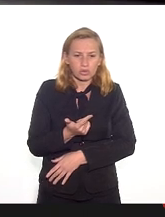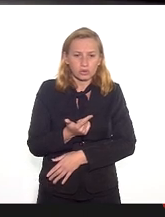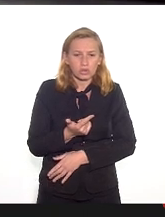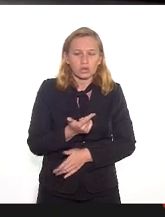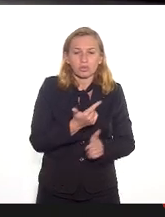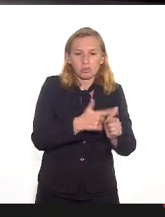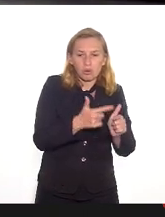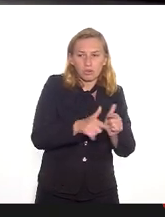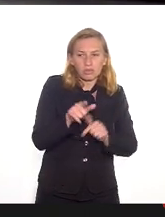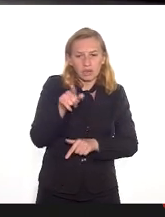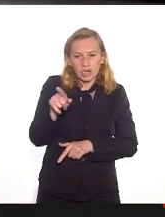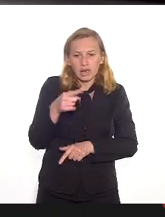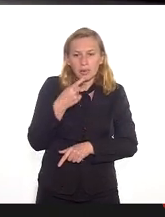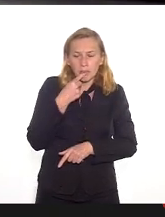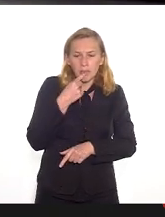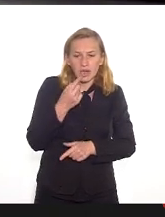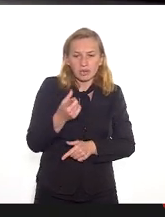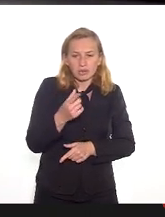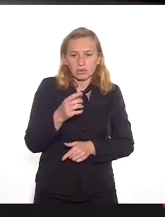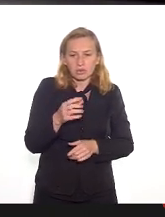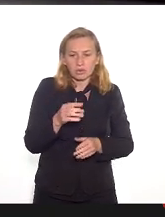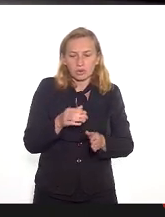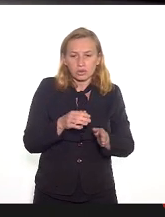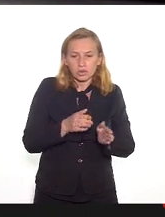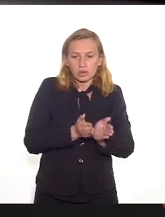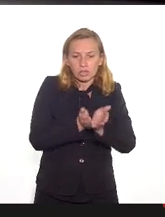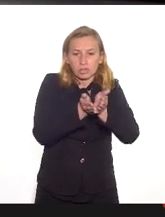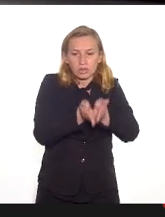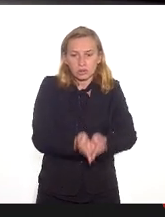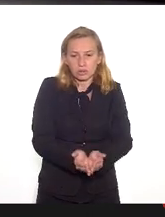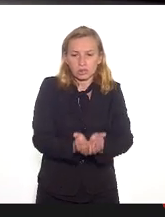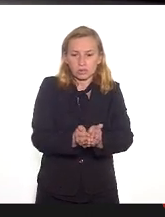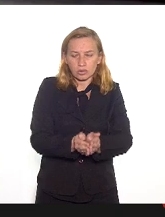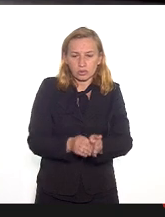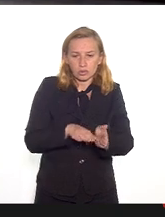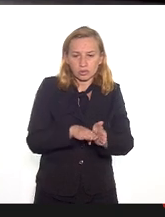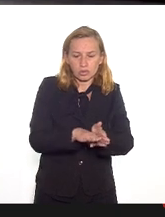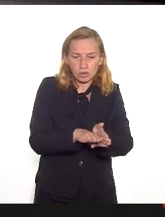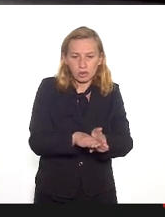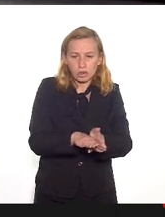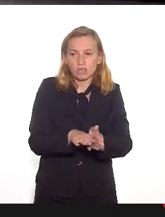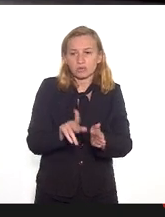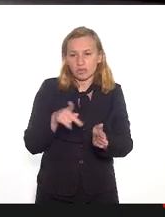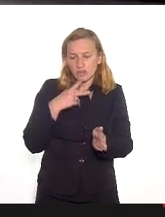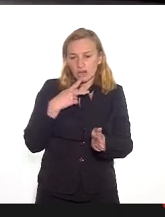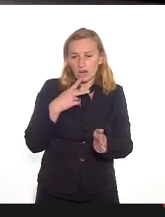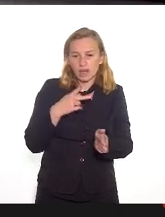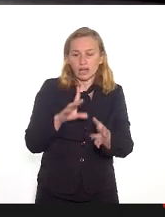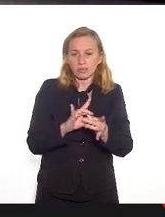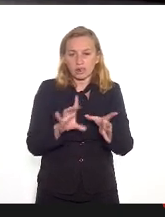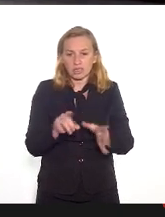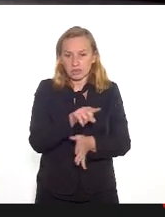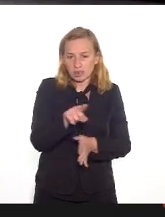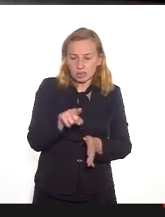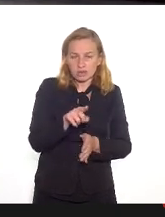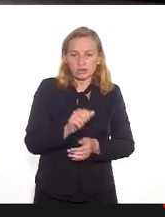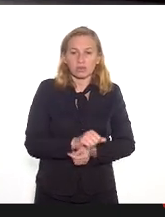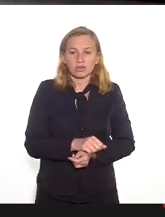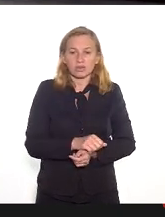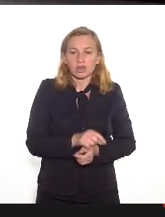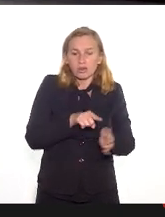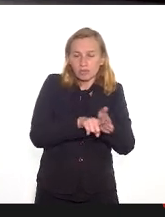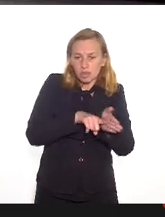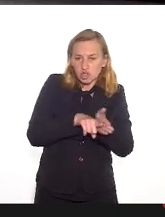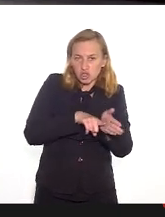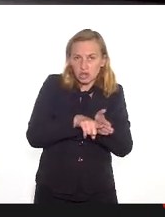transtorno para eles ali perto do desembarque, e eles mesmos autorizaram a instalação desses naufrágios, né, principalmente com viés de